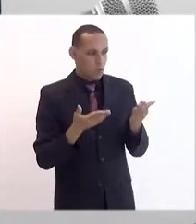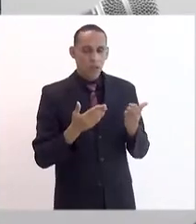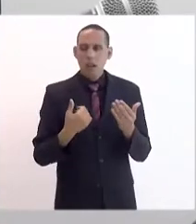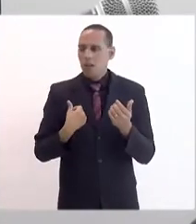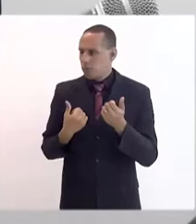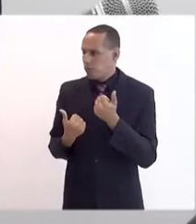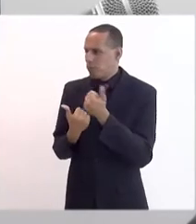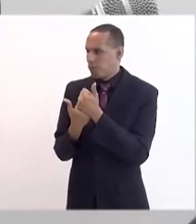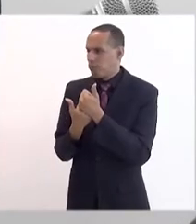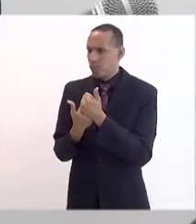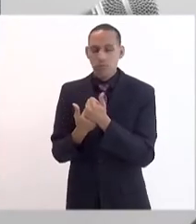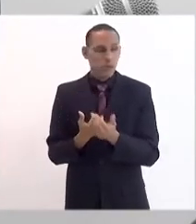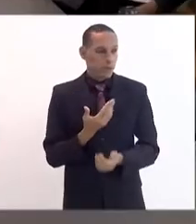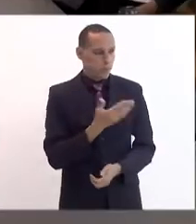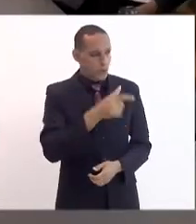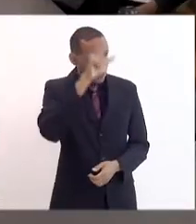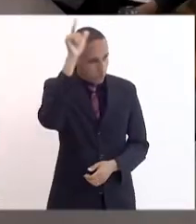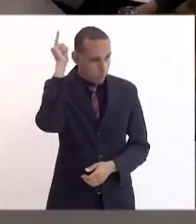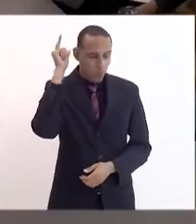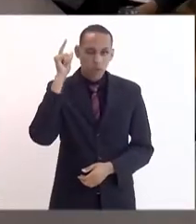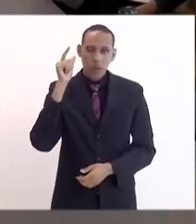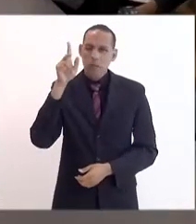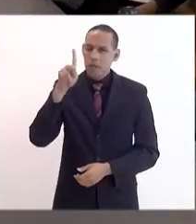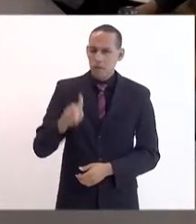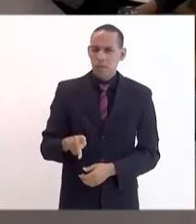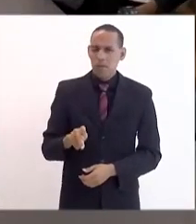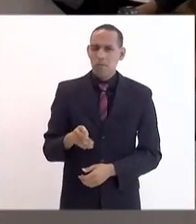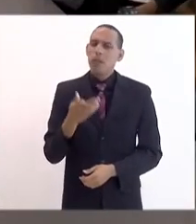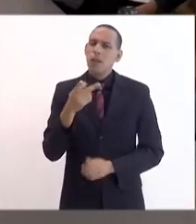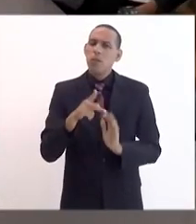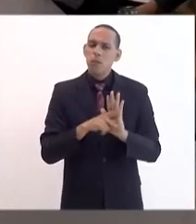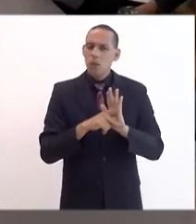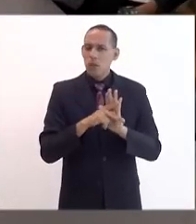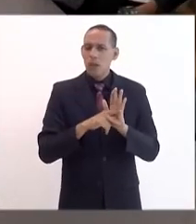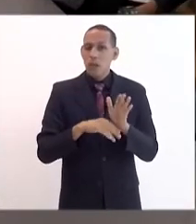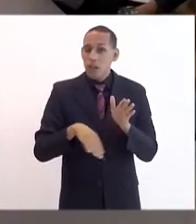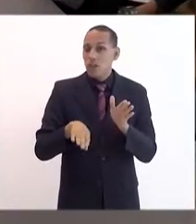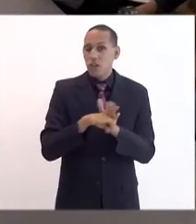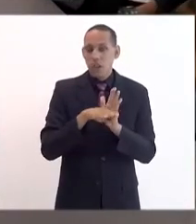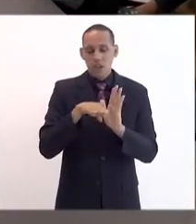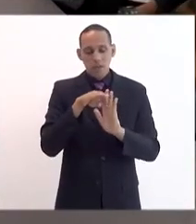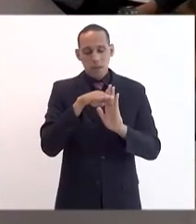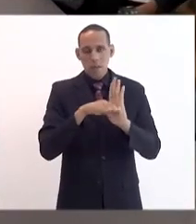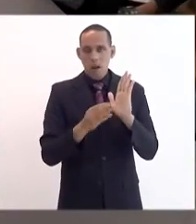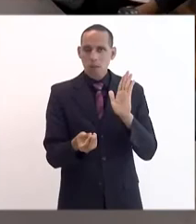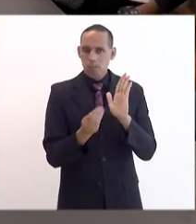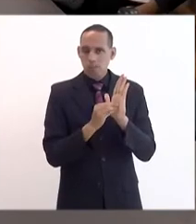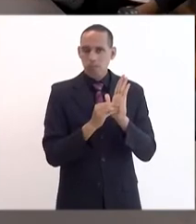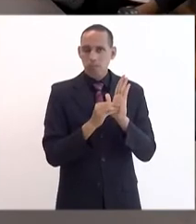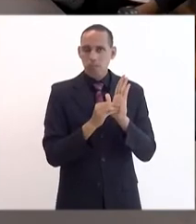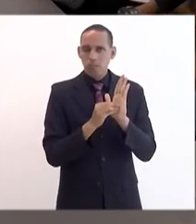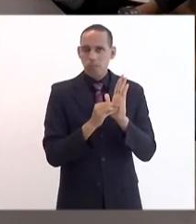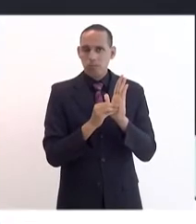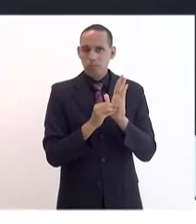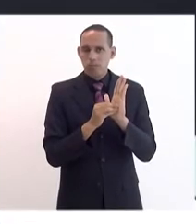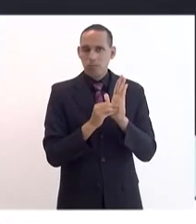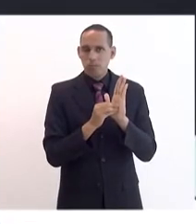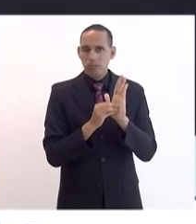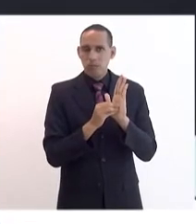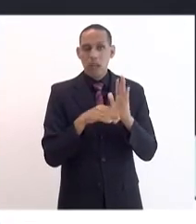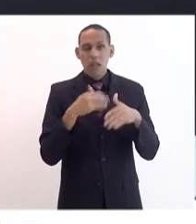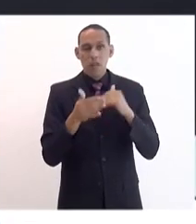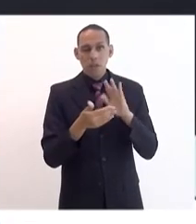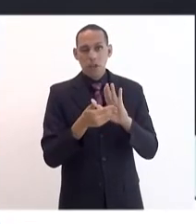sustentar. Deputado Luiz Paulo. Senhor presidente, discutir. Esse projeto chegou aí à pauta, né? Foi